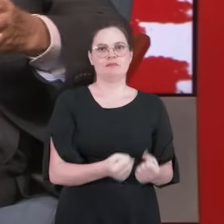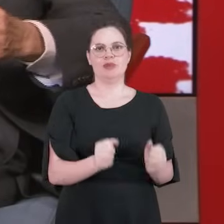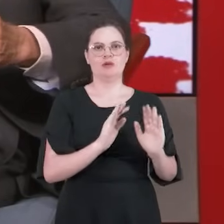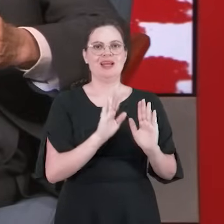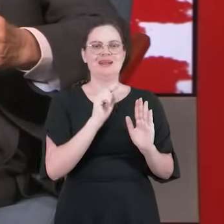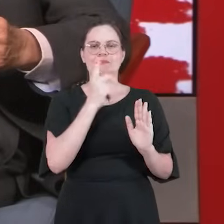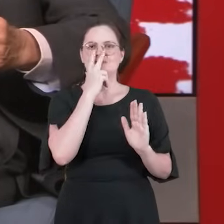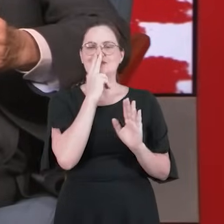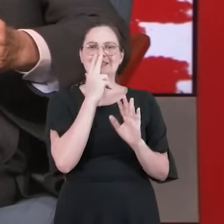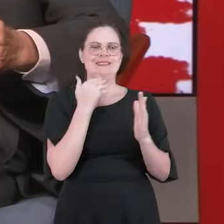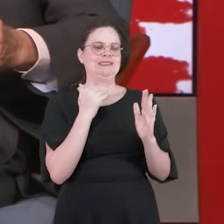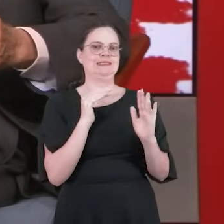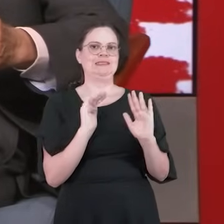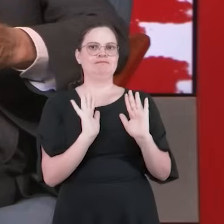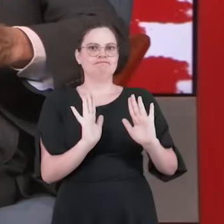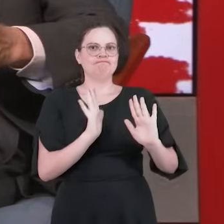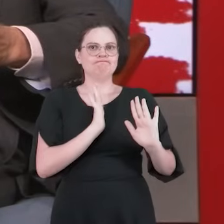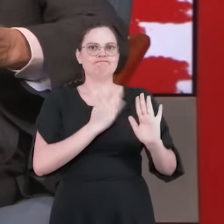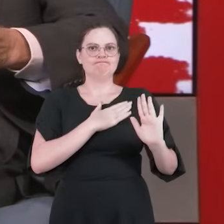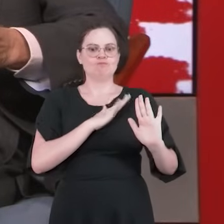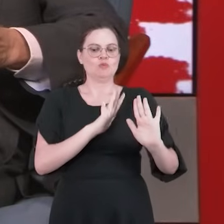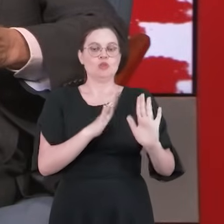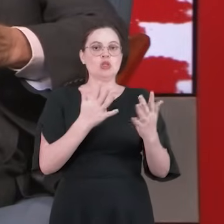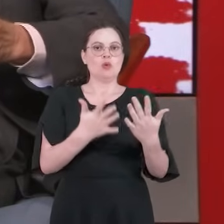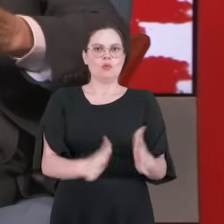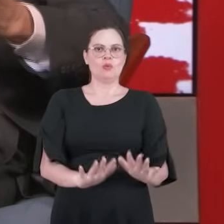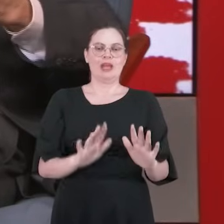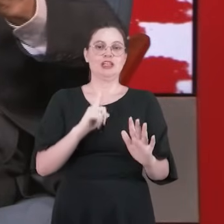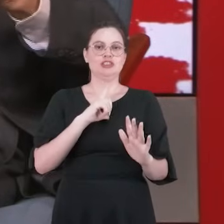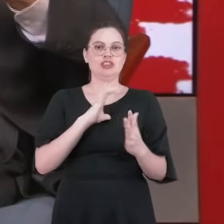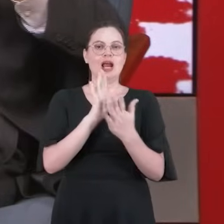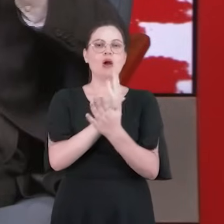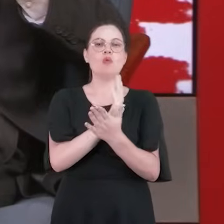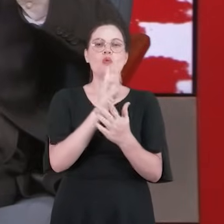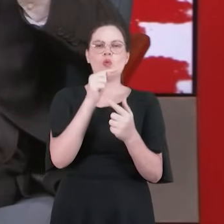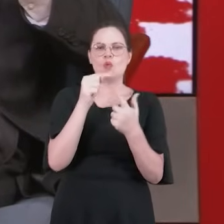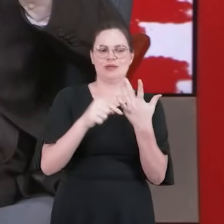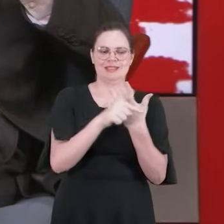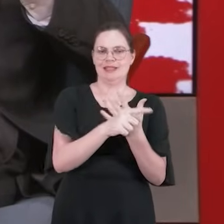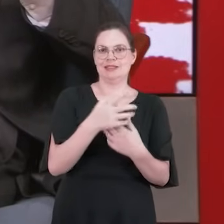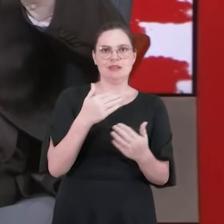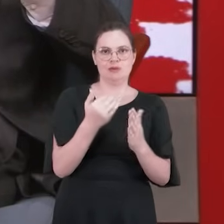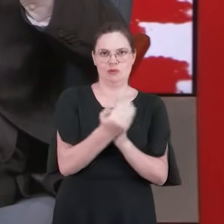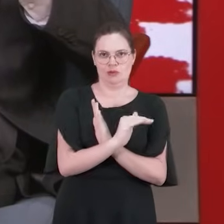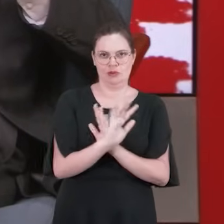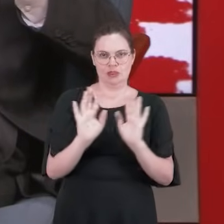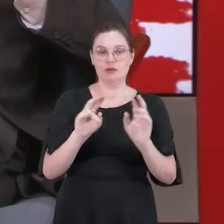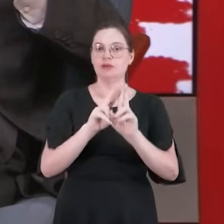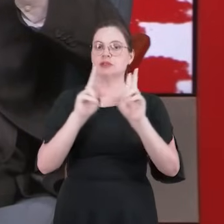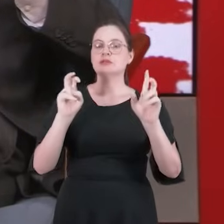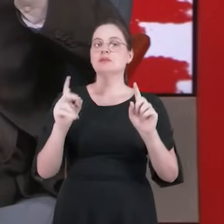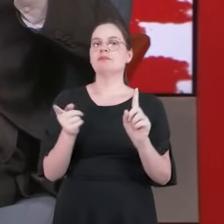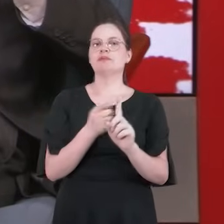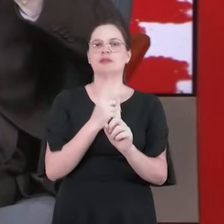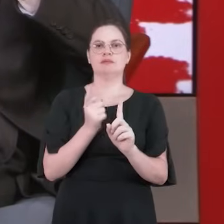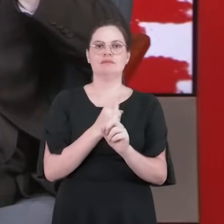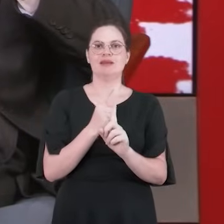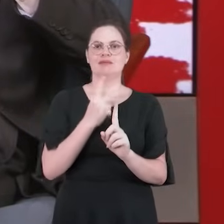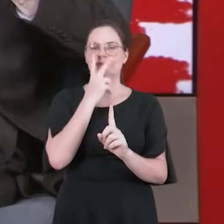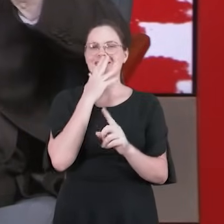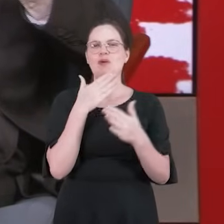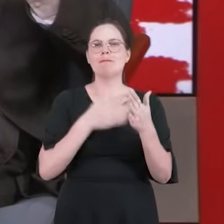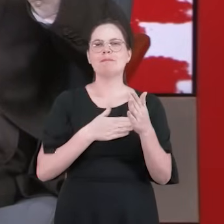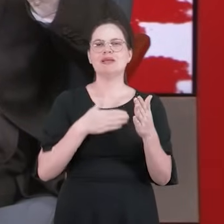ter uma experiência pentecostal. Quais eram essas barreiras? Primeira grande